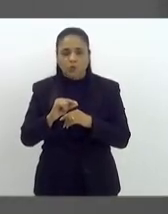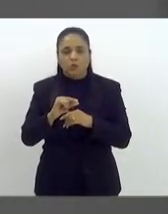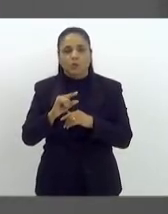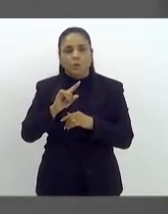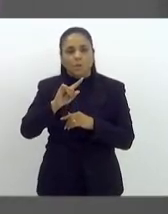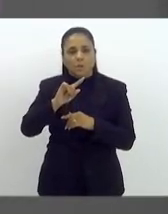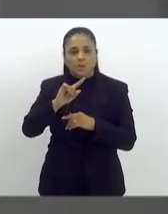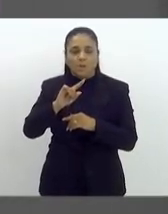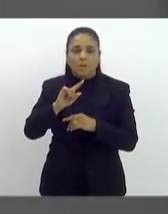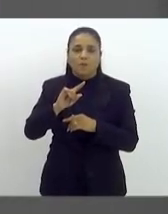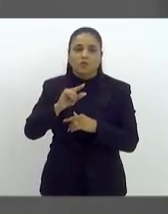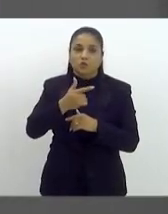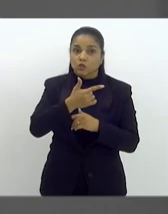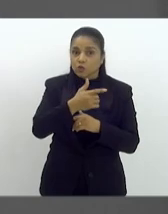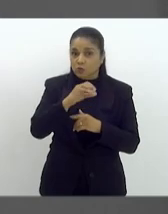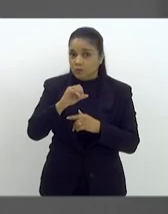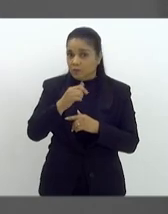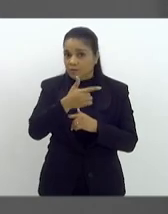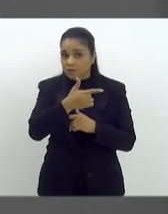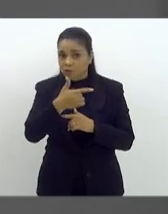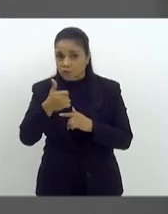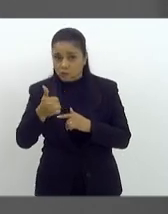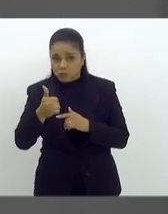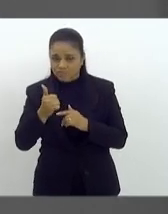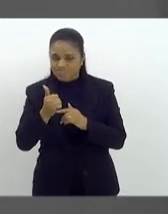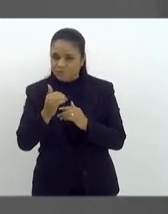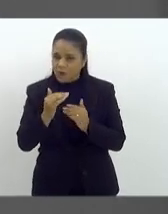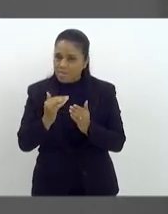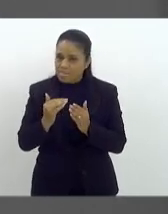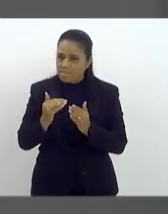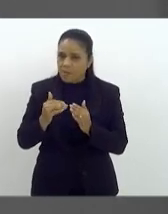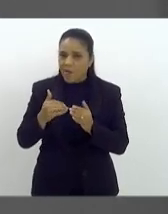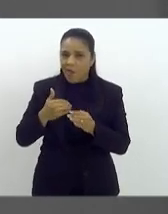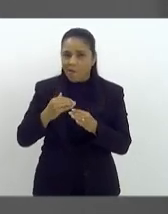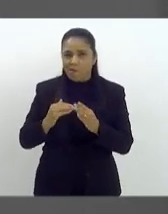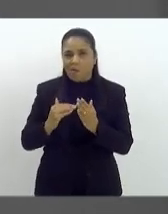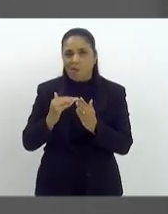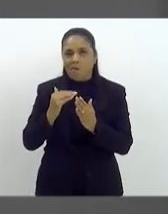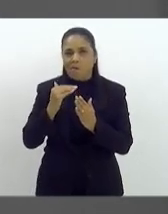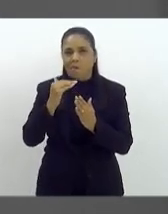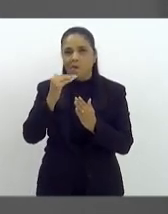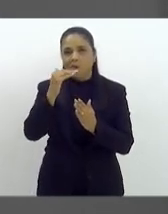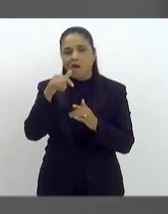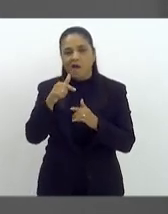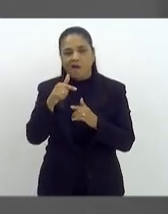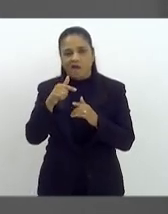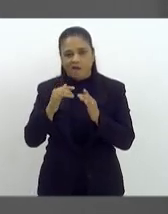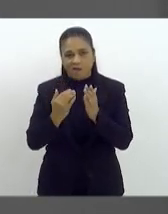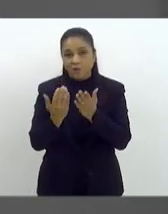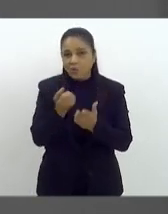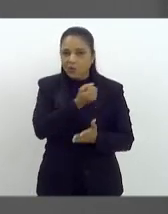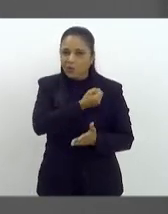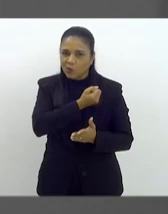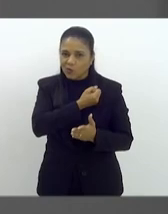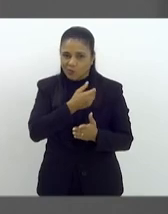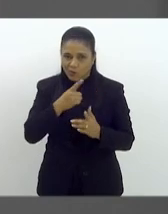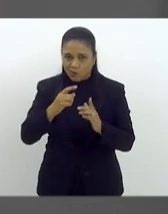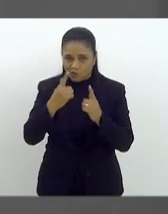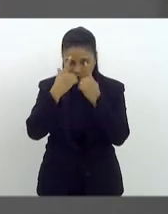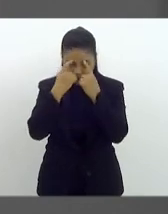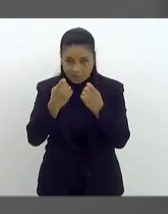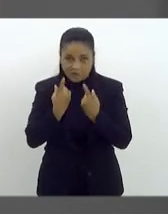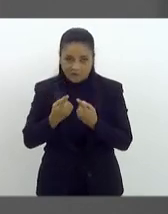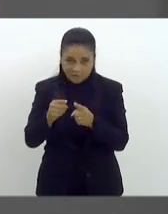2021 já tem uma tendência de crescimento e a gente também tá observando em 2022 essa redução de 2020 não